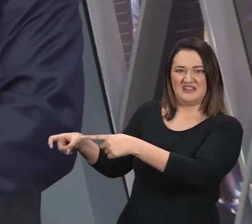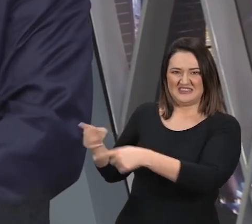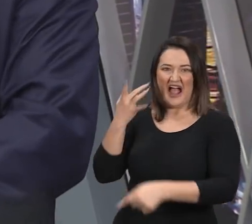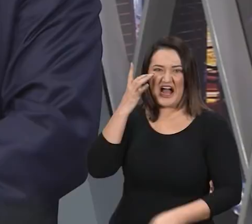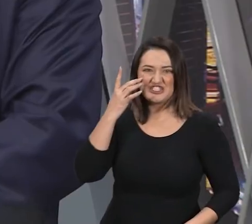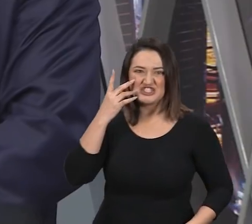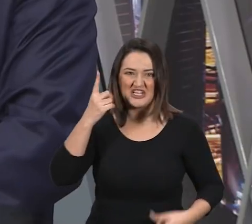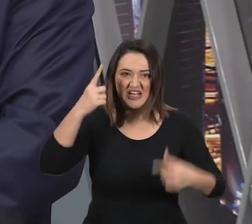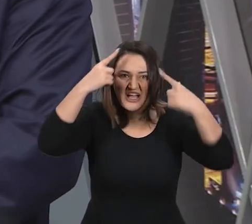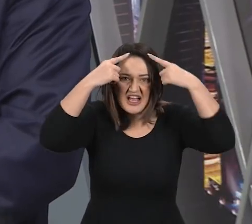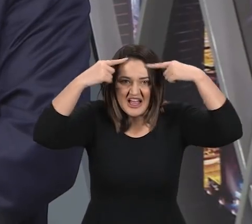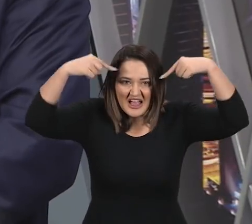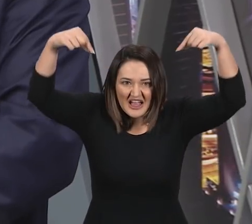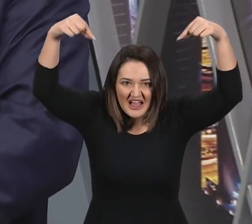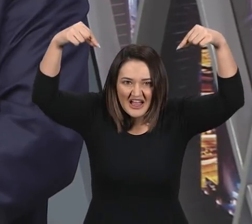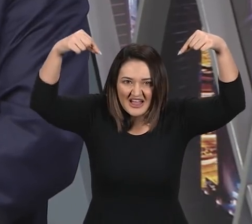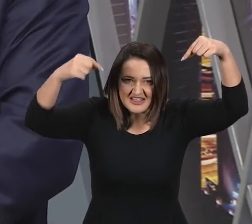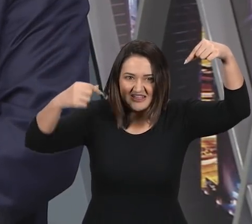diabo tem rabo?